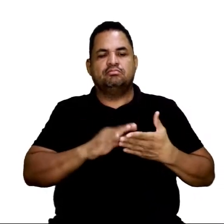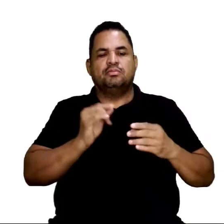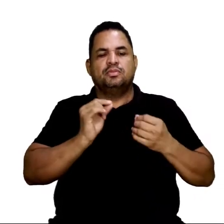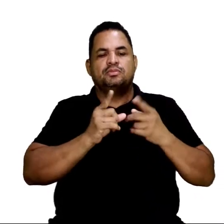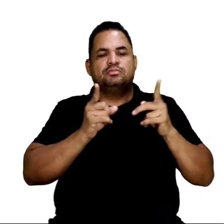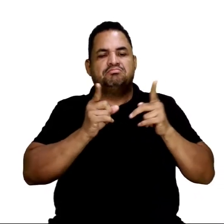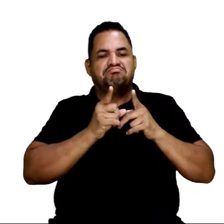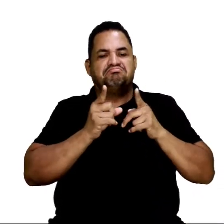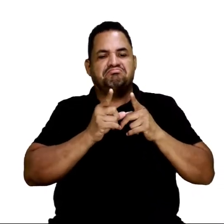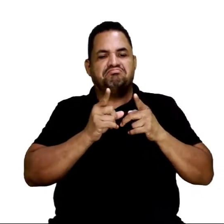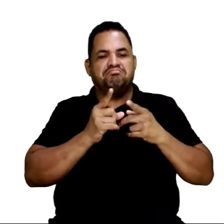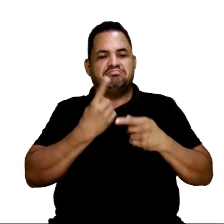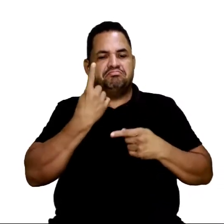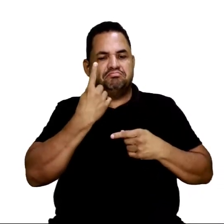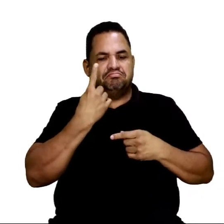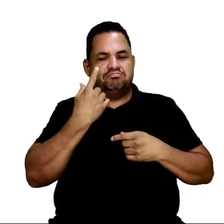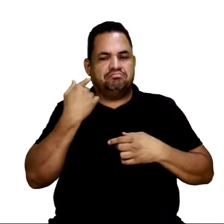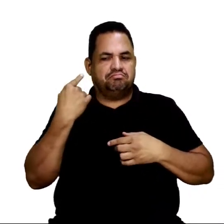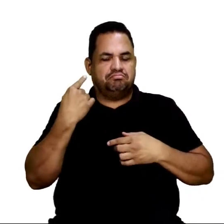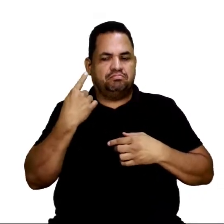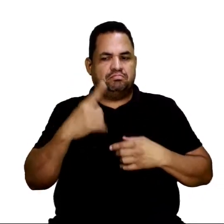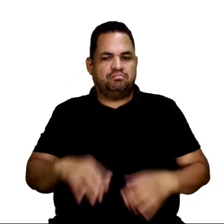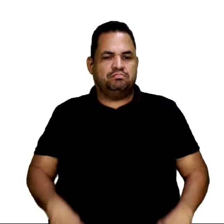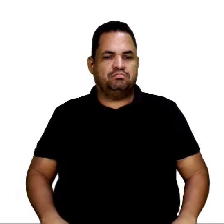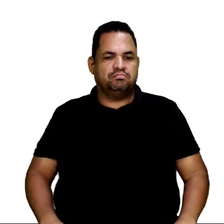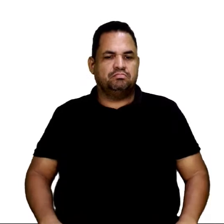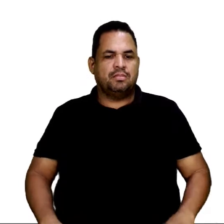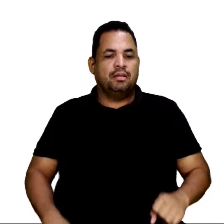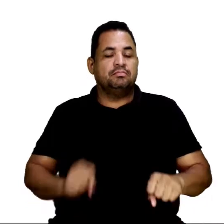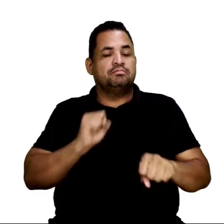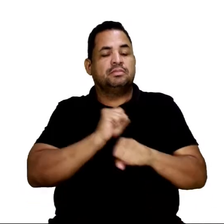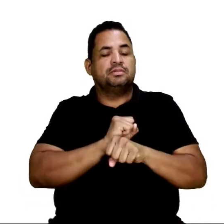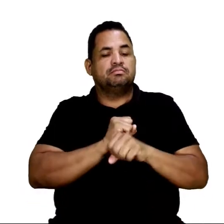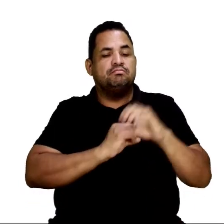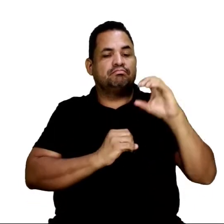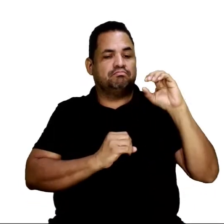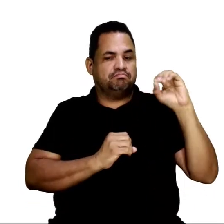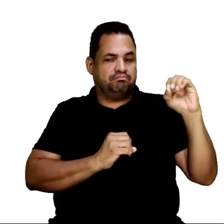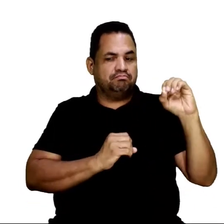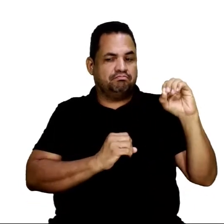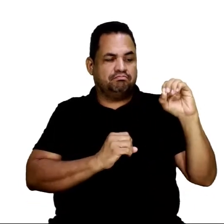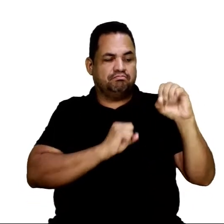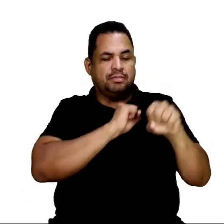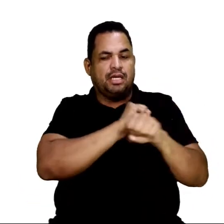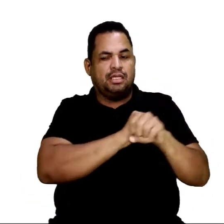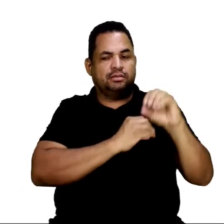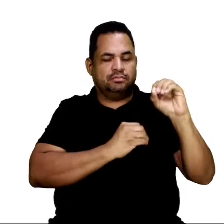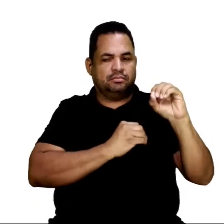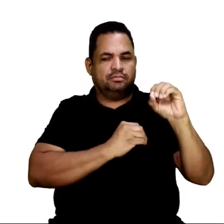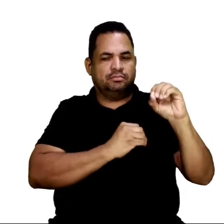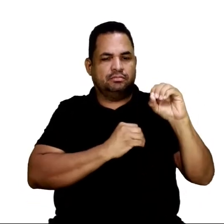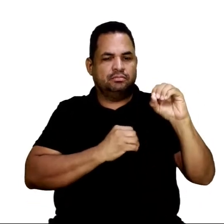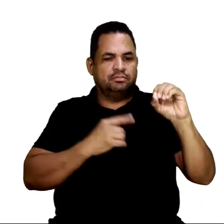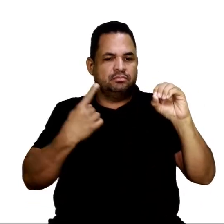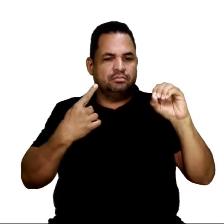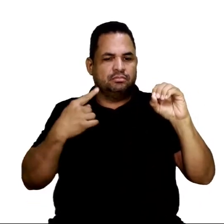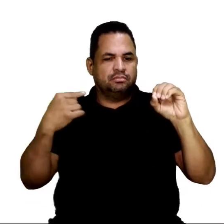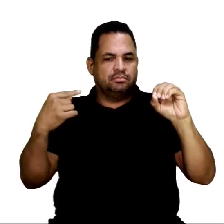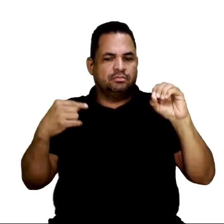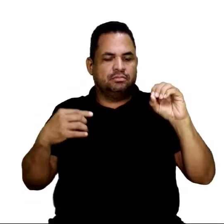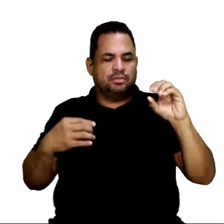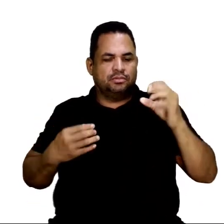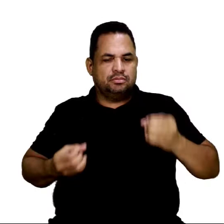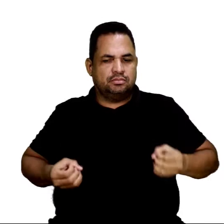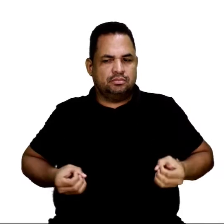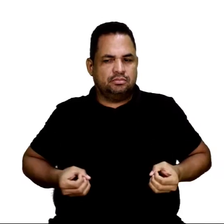tamanho. Uma fica ali imóvel, ela não tem capacidade de se locomover. Porém, lá nas tubas uterinas, nós já vimos